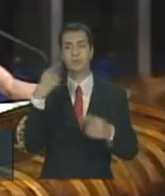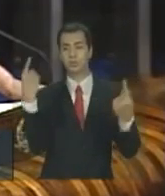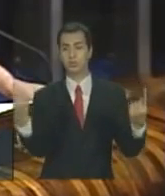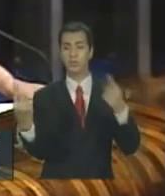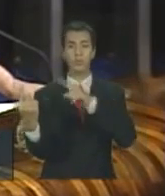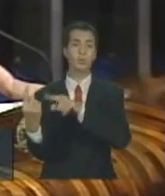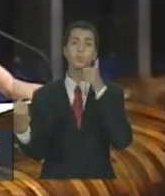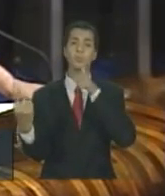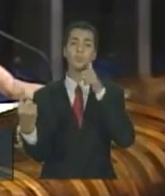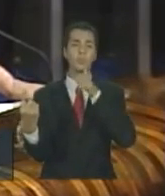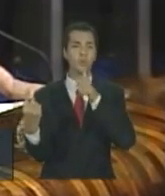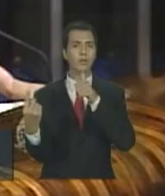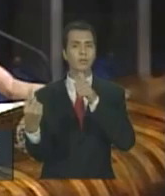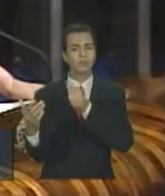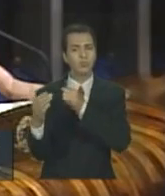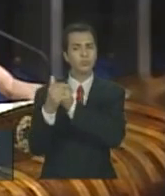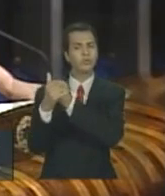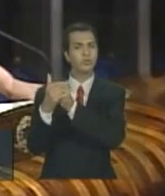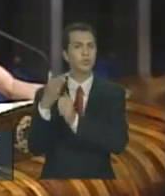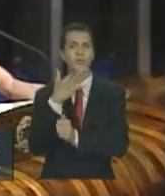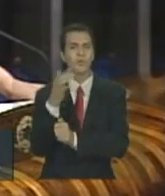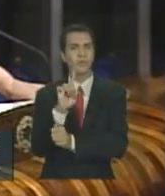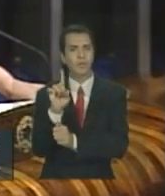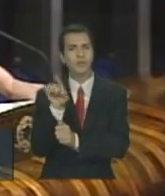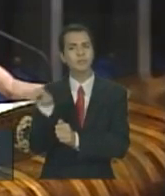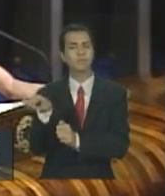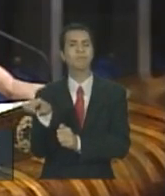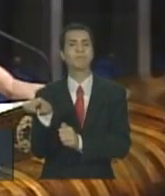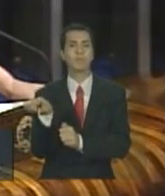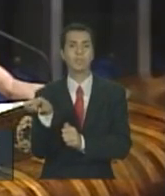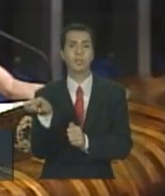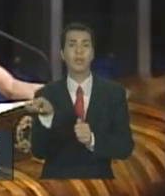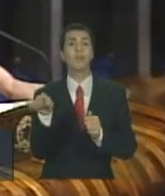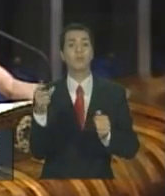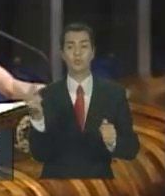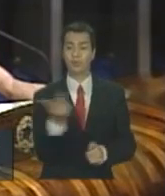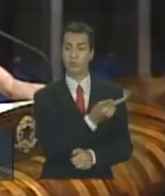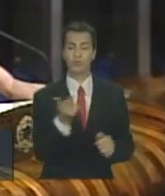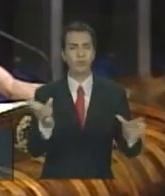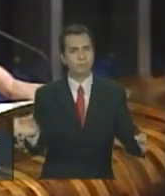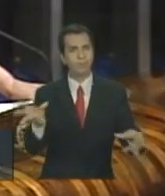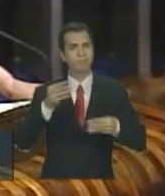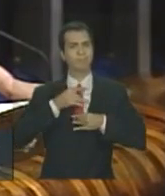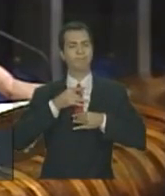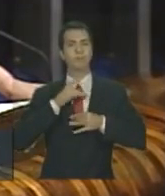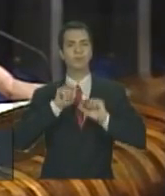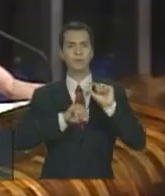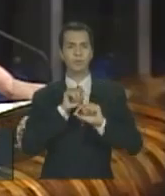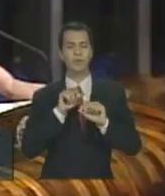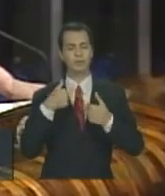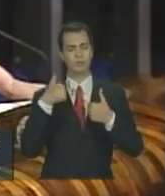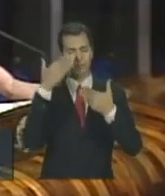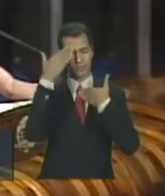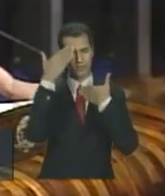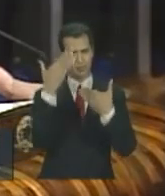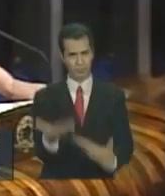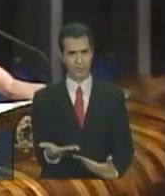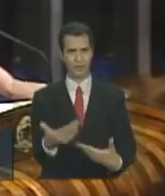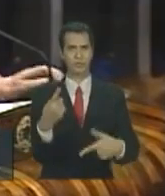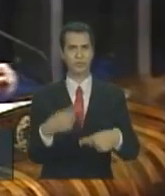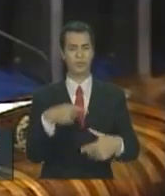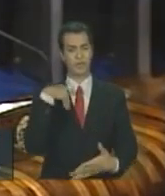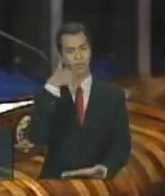isso devem ser as mulheres que eu agradeço esse prêmio, porque foram elas que me